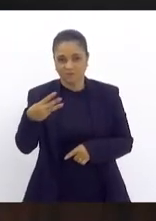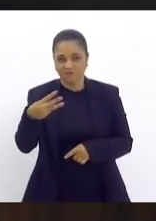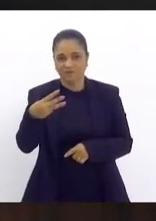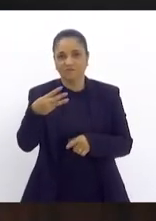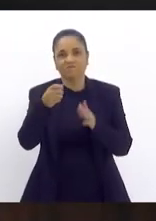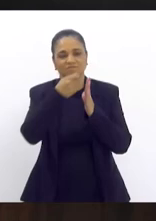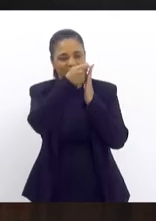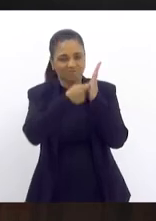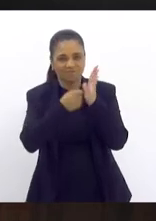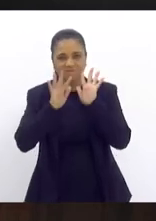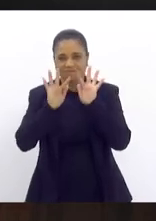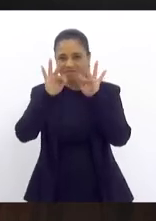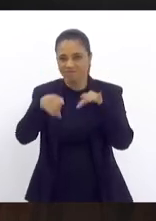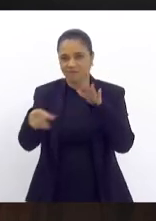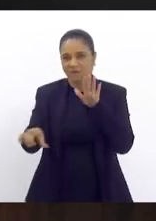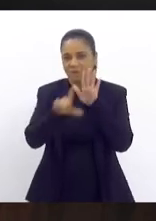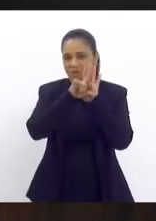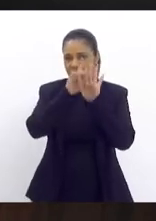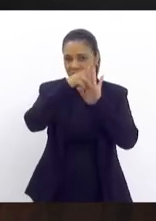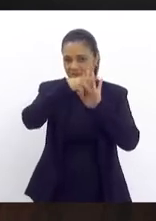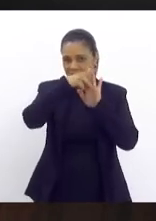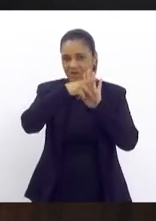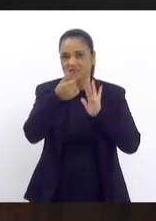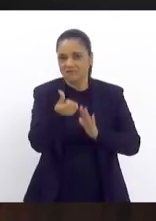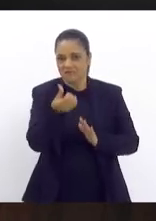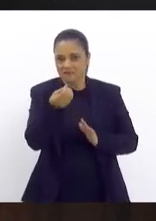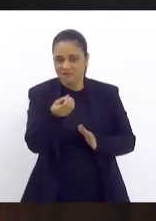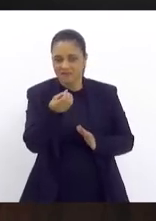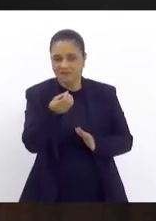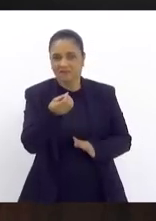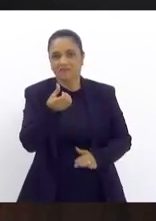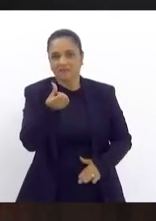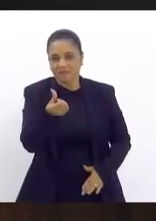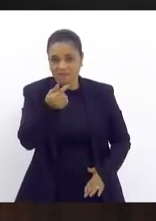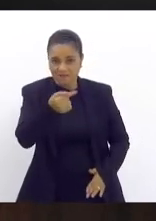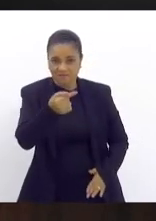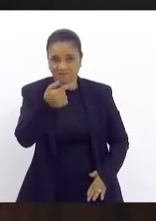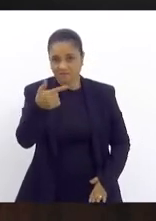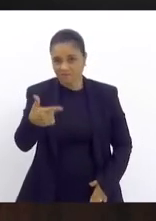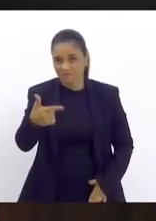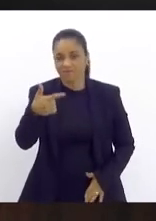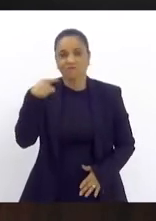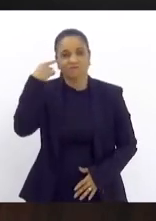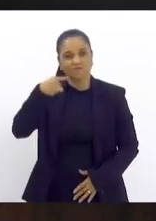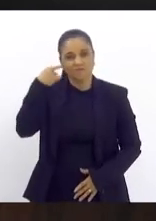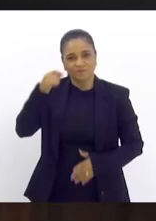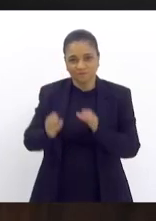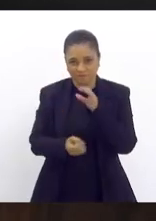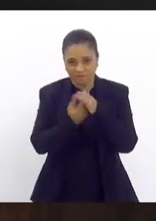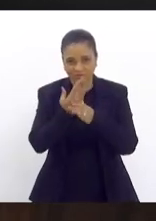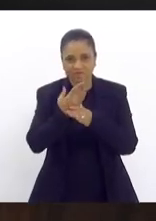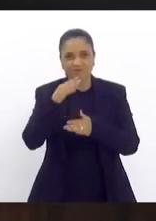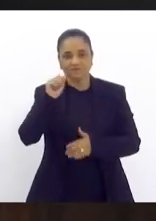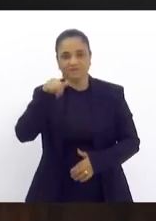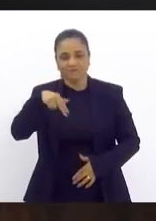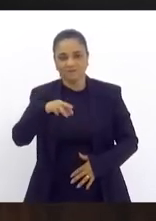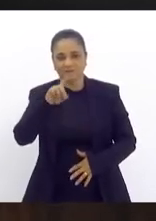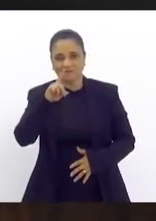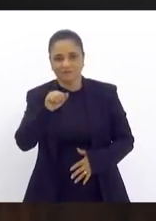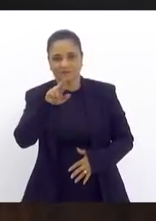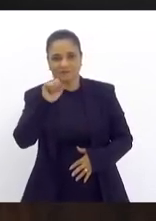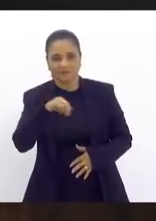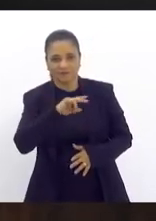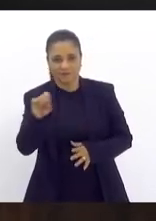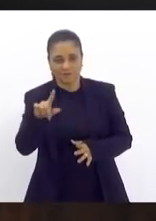Redação final. Projeto de lei número 6072/22, de autoria do deputado Anderson Alexandre, que cria o polo